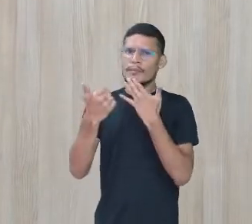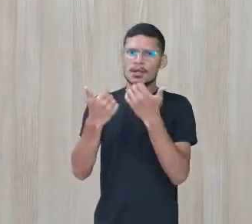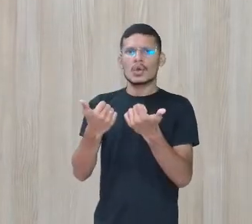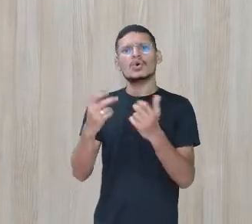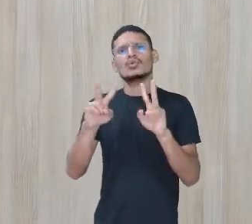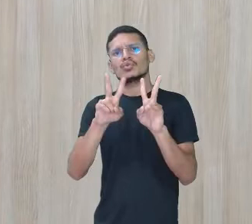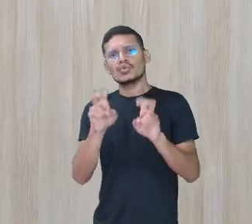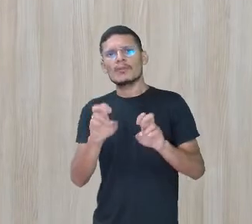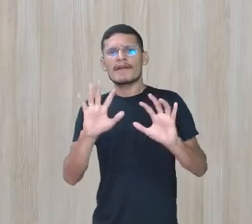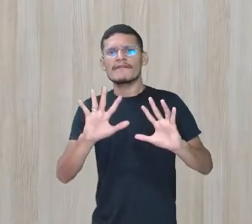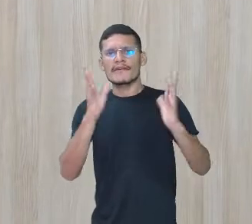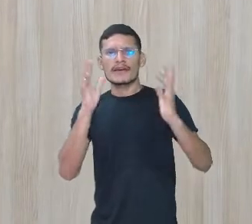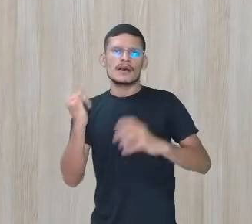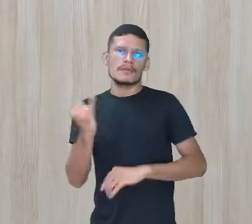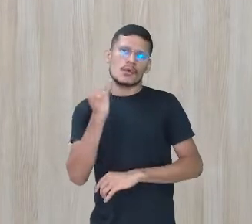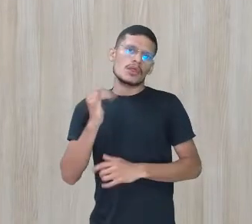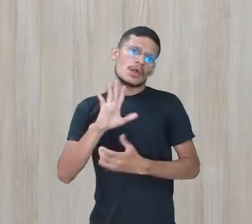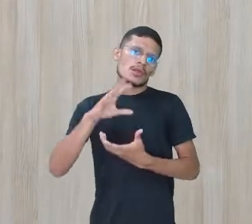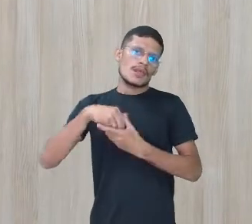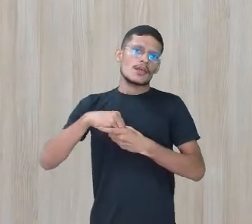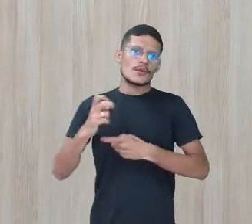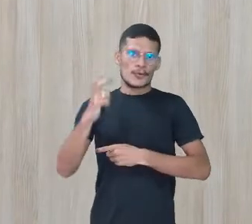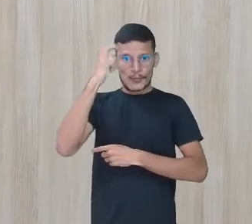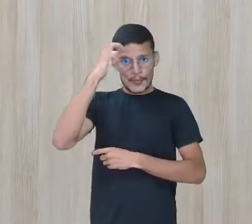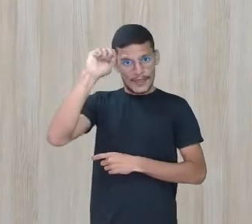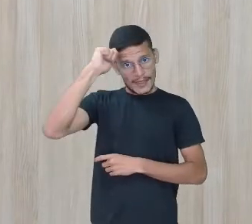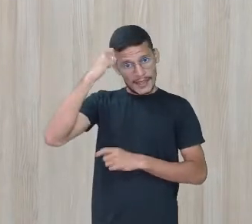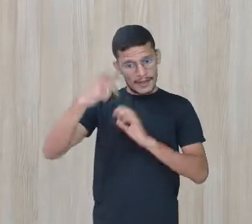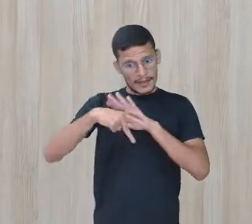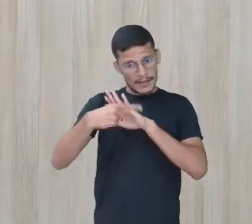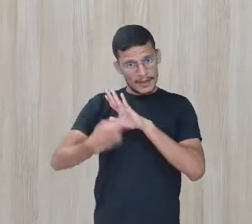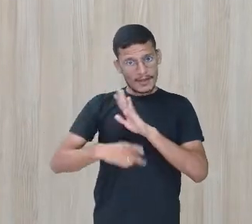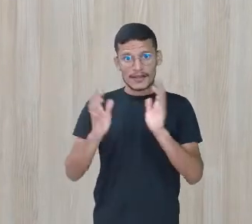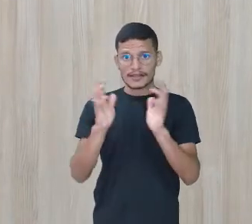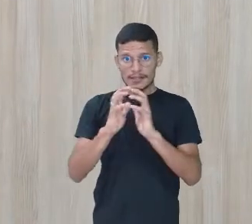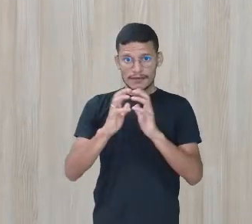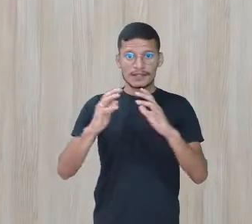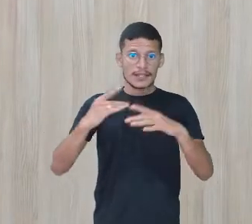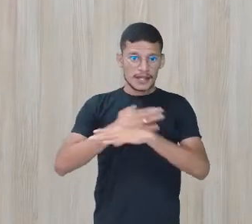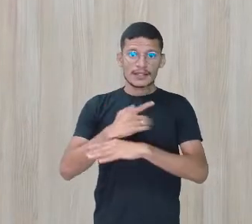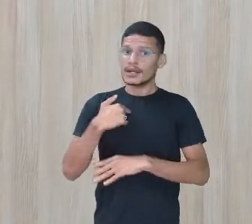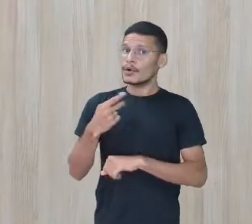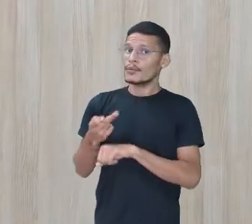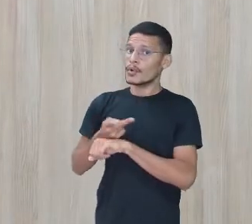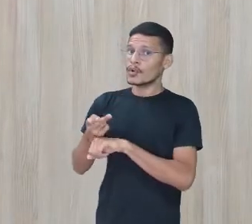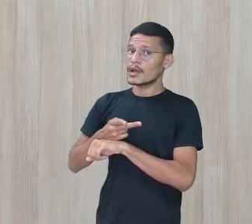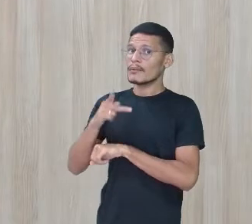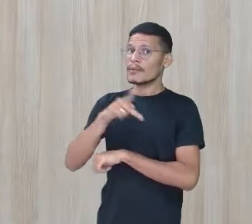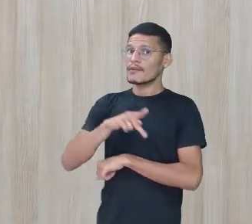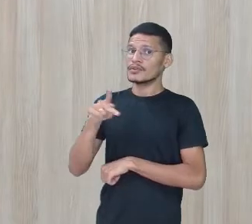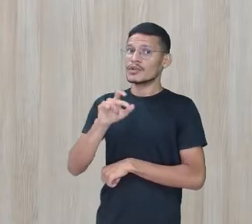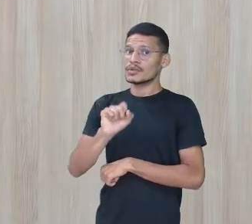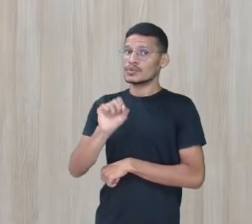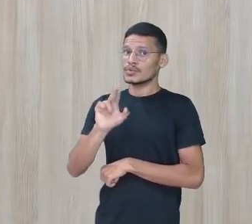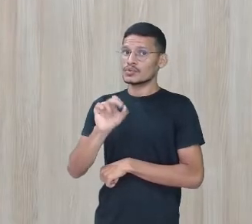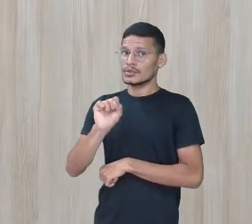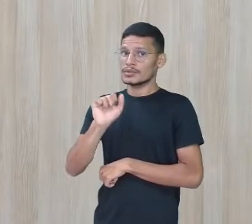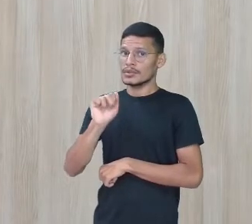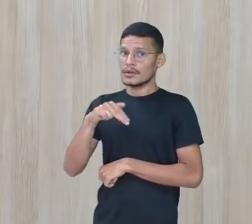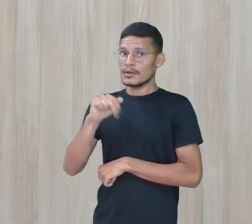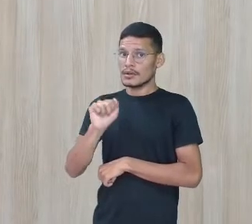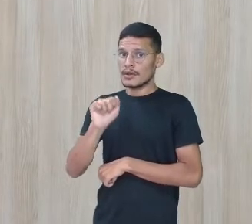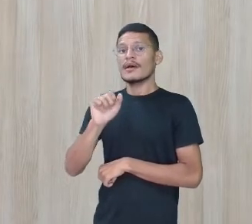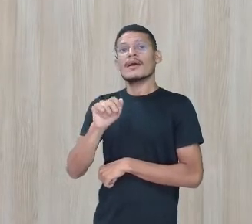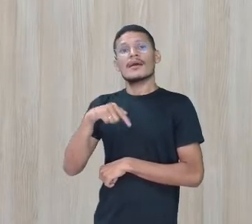sobre essa manifestação tão importante da cultura negra na nossa cidade. E aí eu fui procurar a professora Suzana Queiroz, que fez um